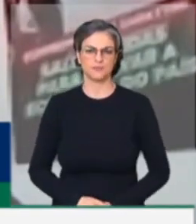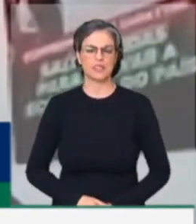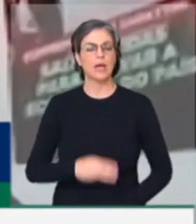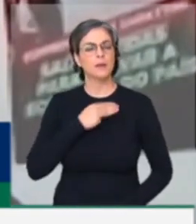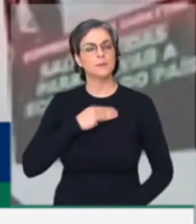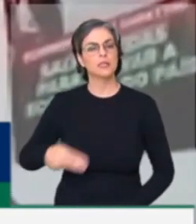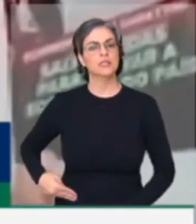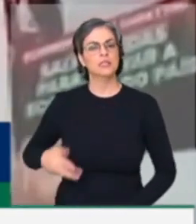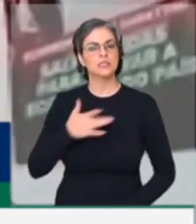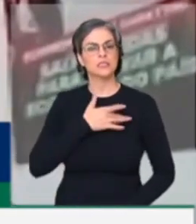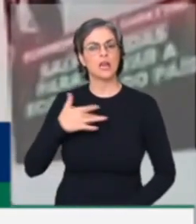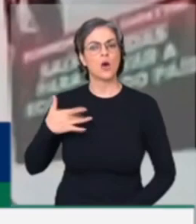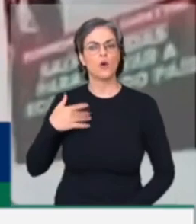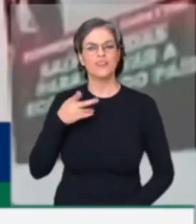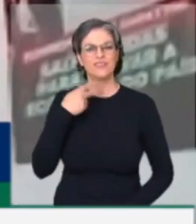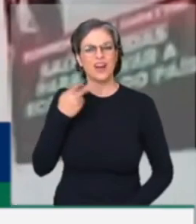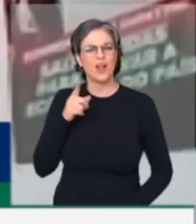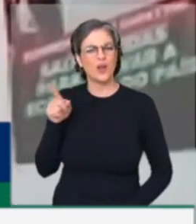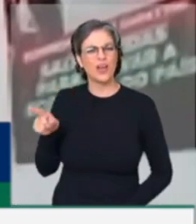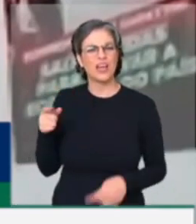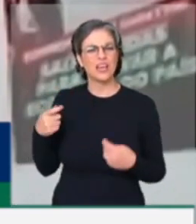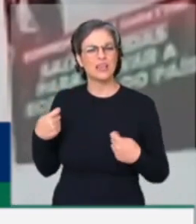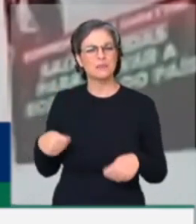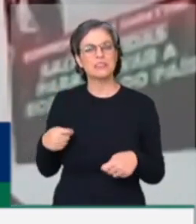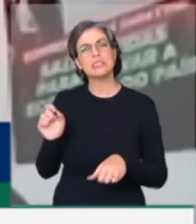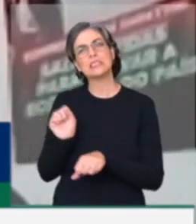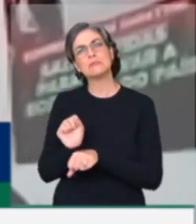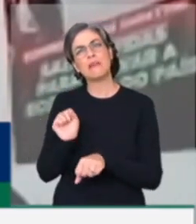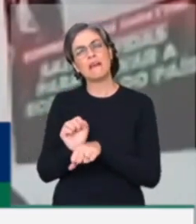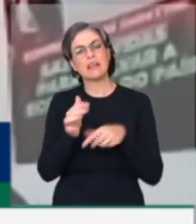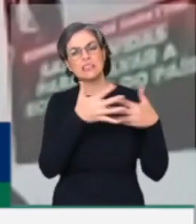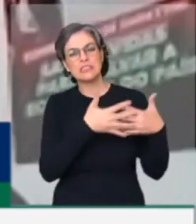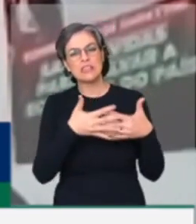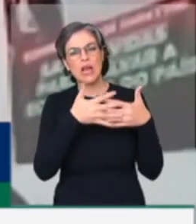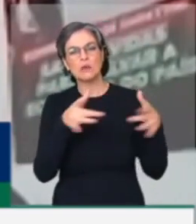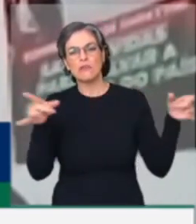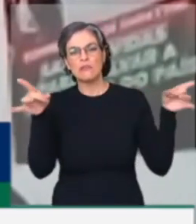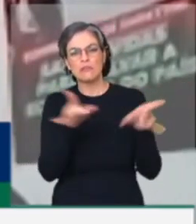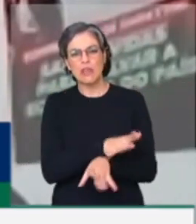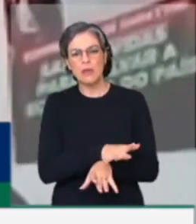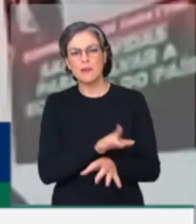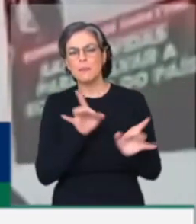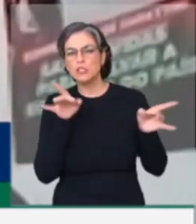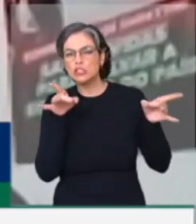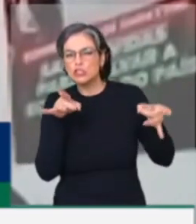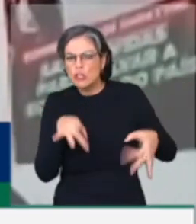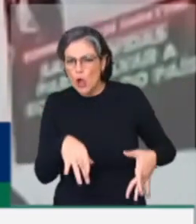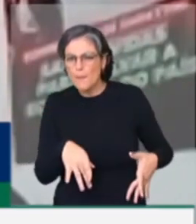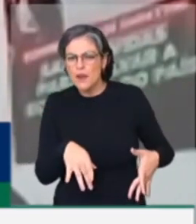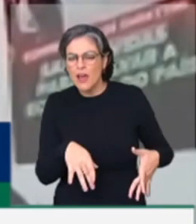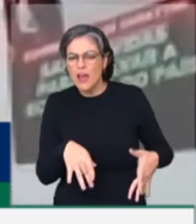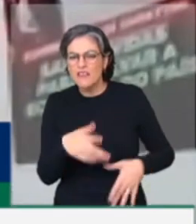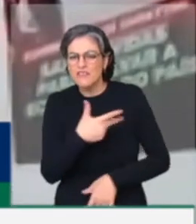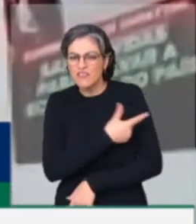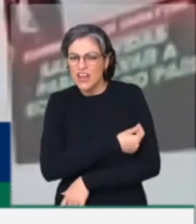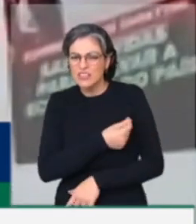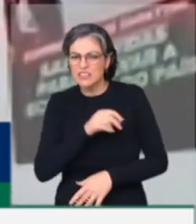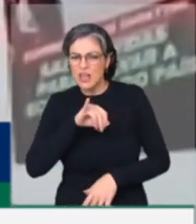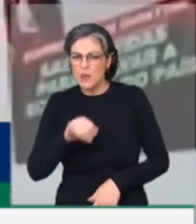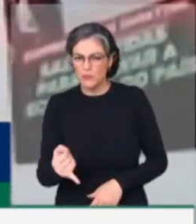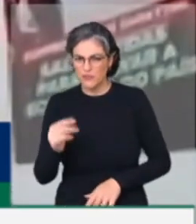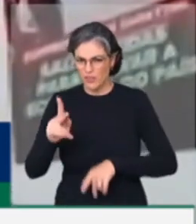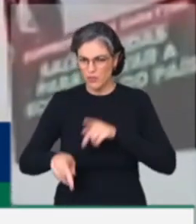nós temos que esperar vacinar os Estados Unidos para que daí sobre vacina para o povo